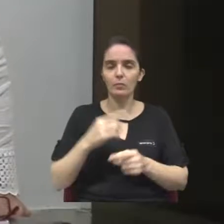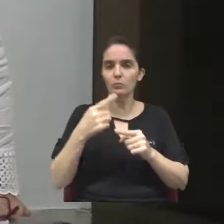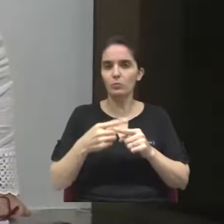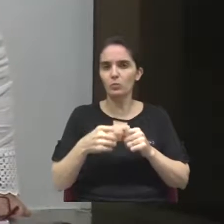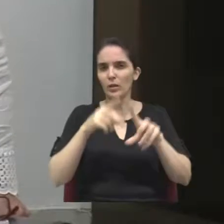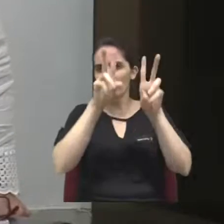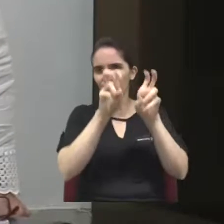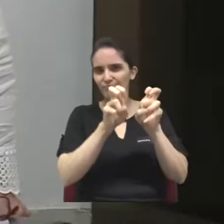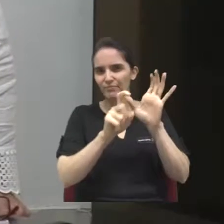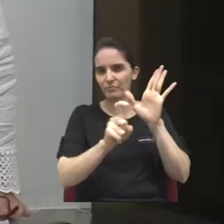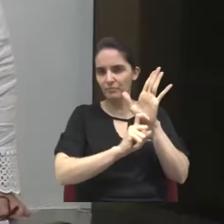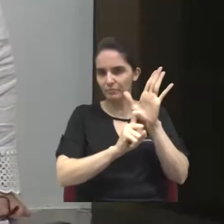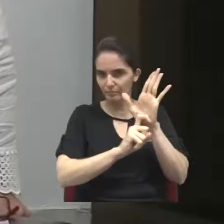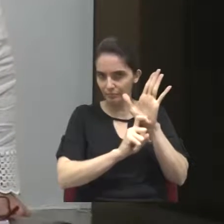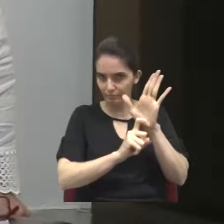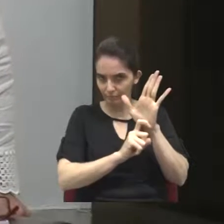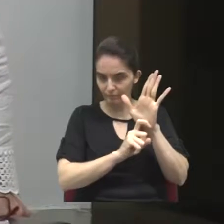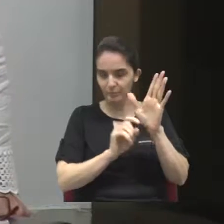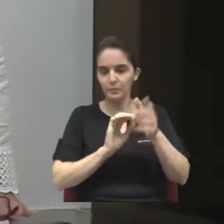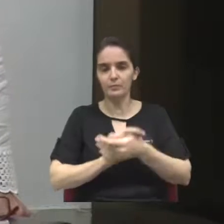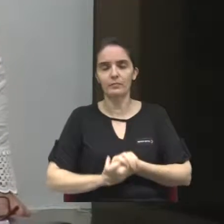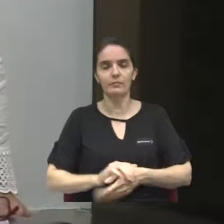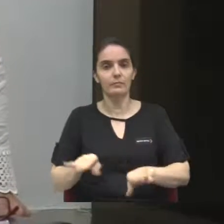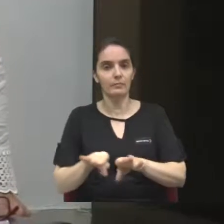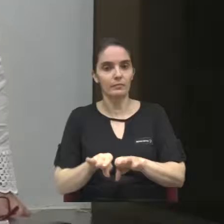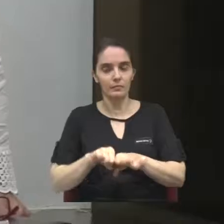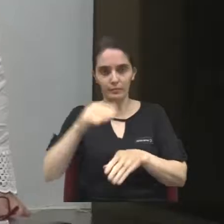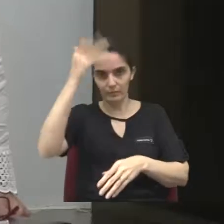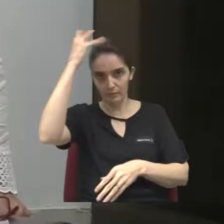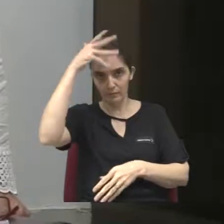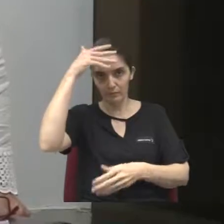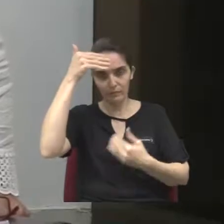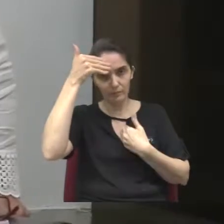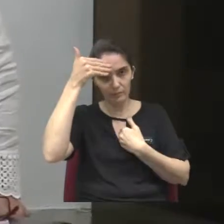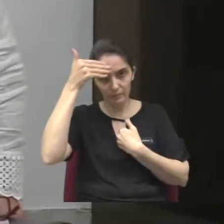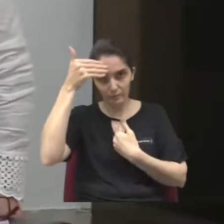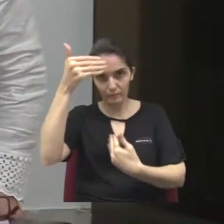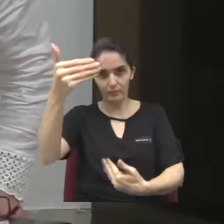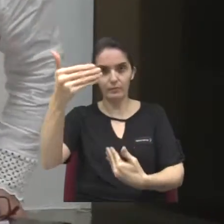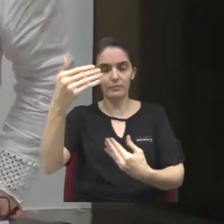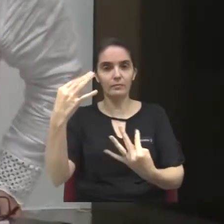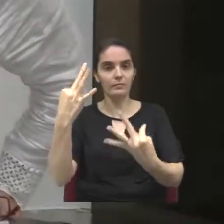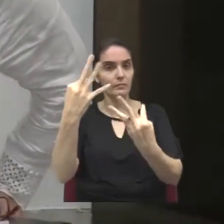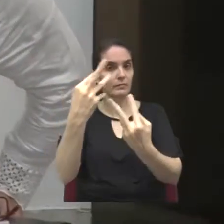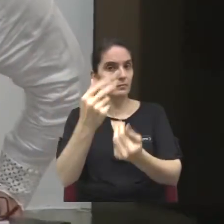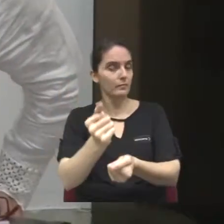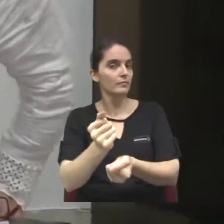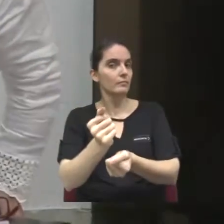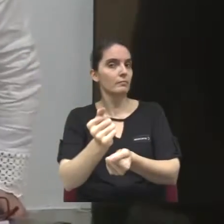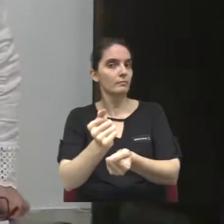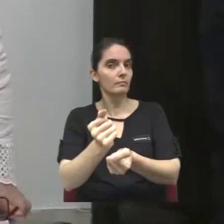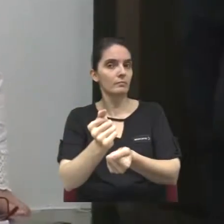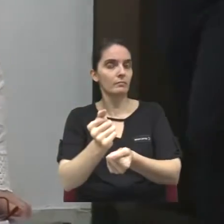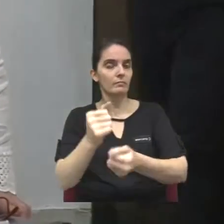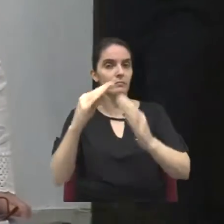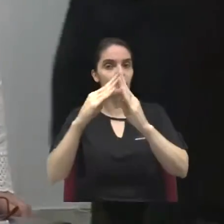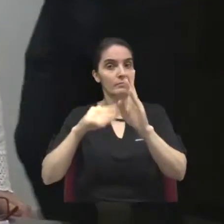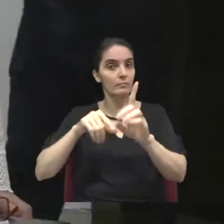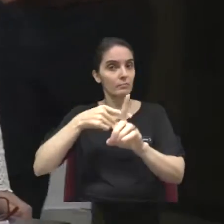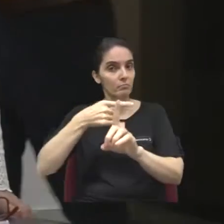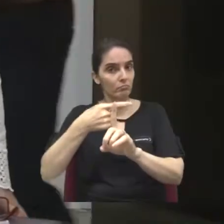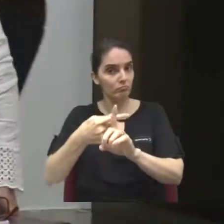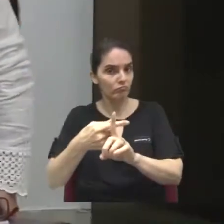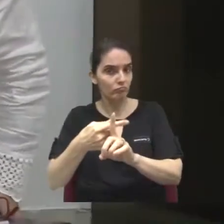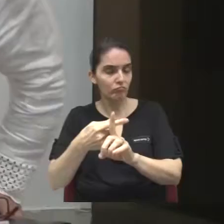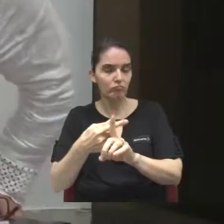Aqui também faço agradecimento a todas as igrejas que também